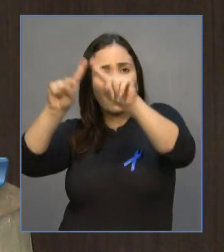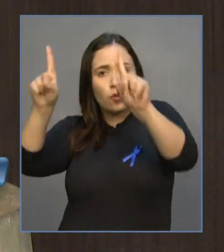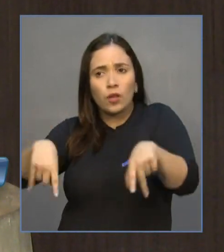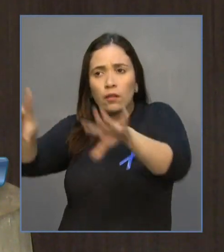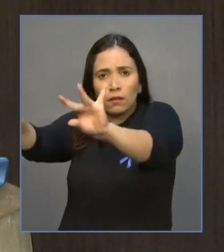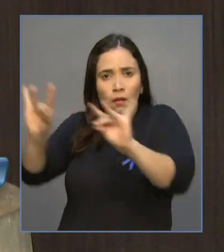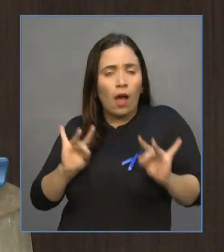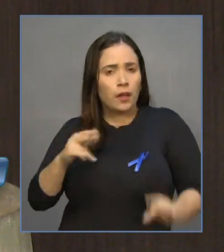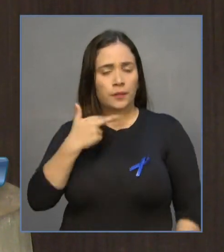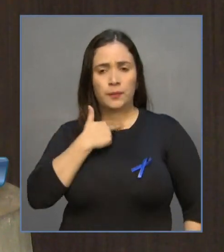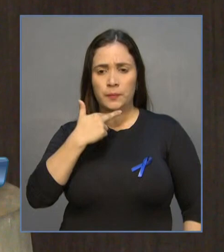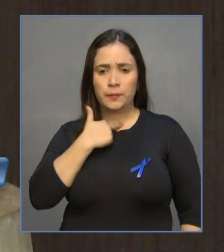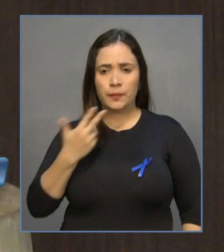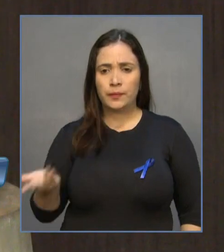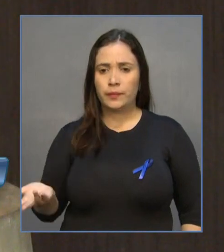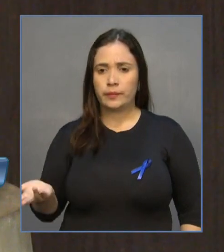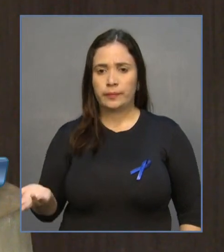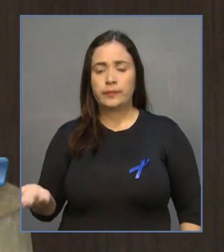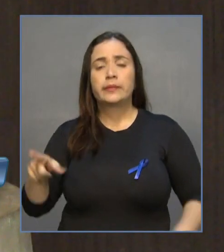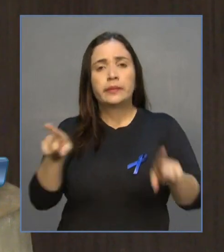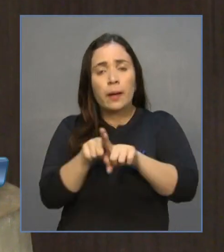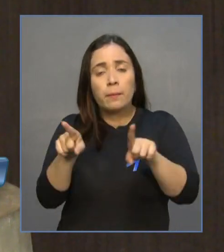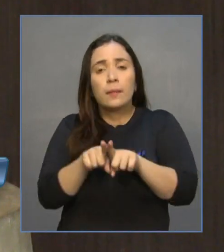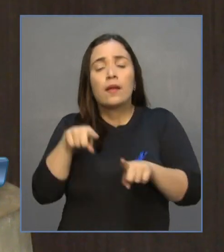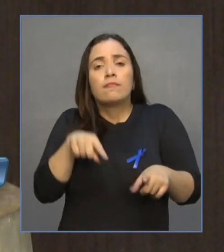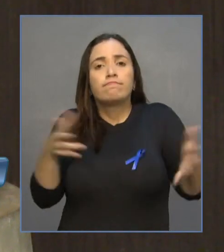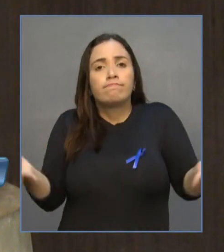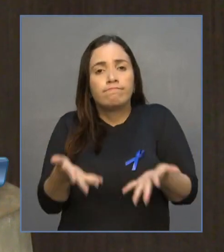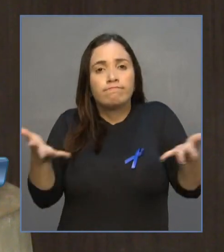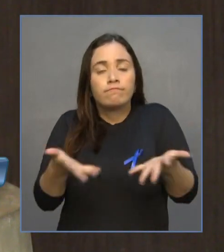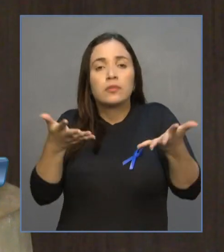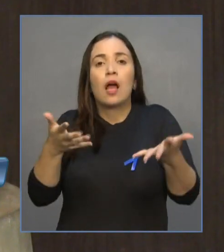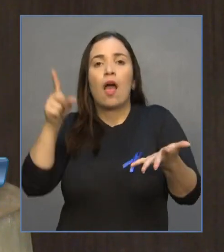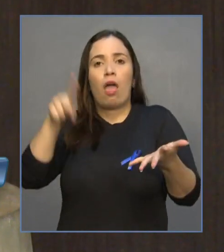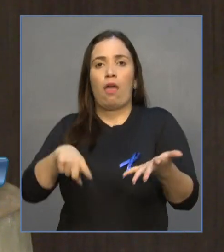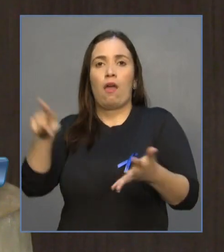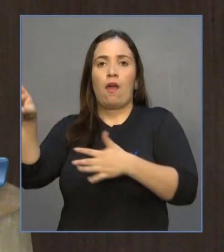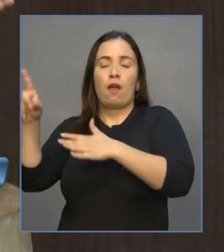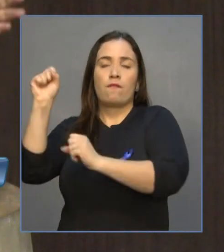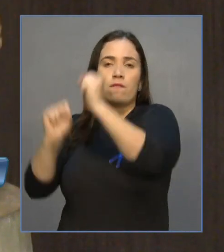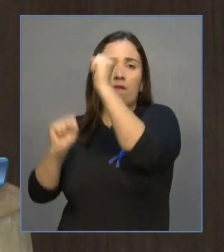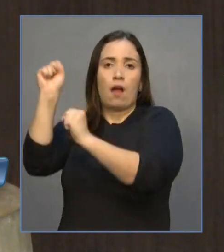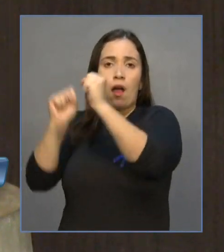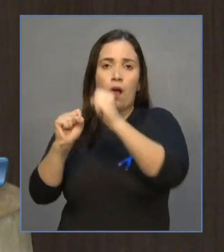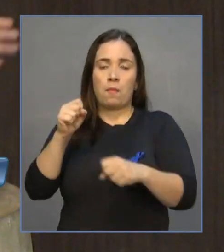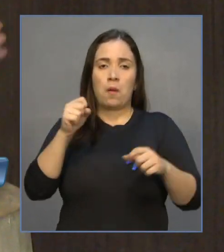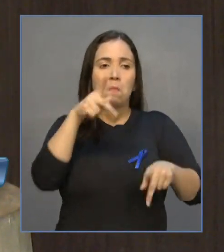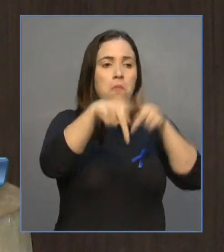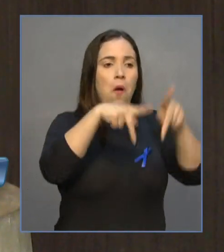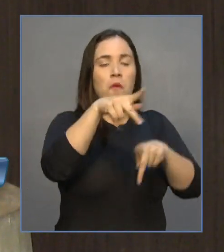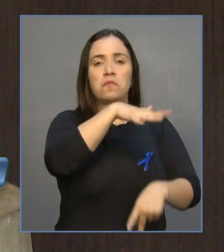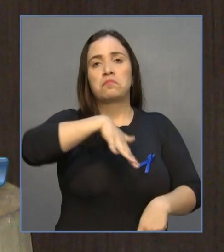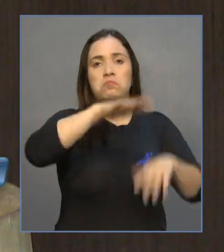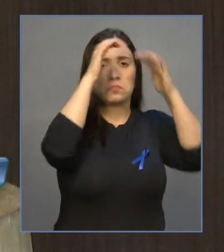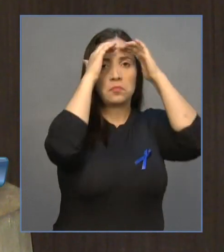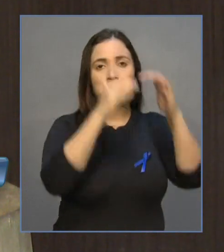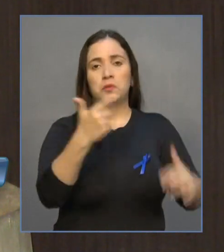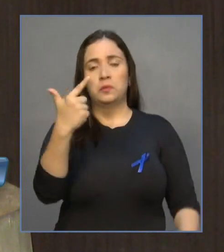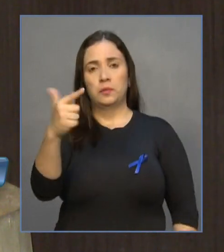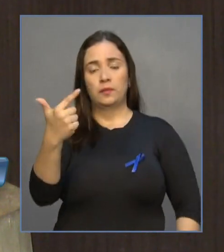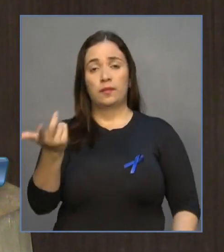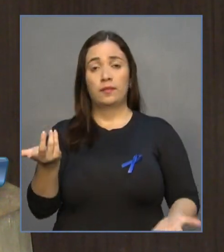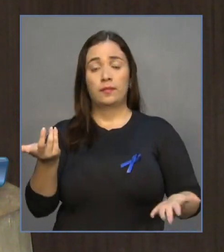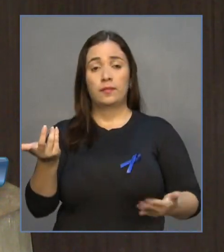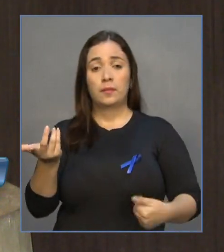autorização ambiental dada foi para abastecimento humano, não foi para uso industrial, e, obviamente, a maior ilegalidade